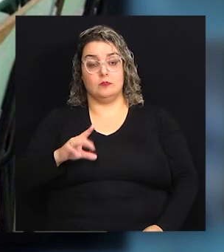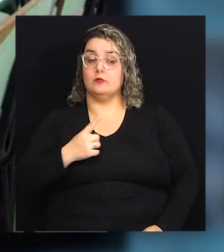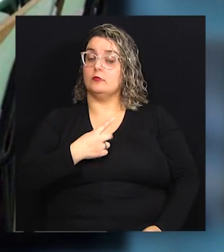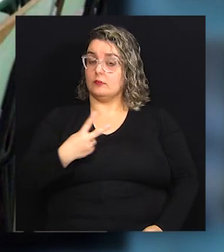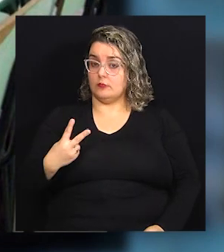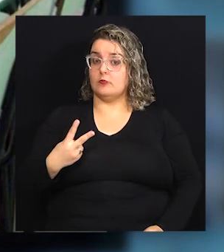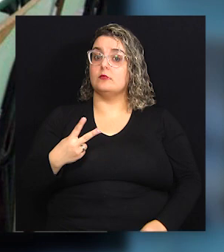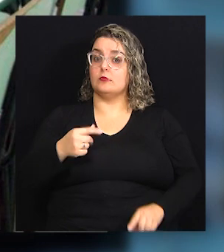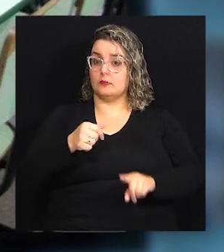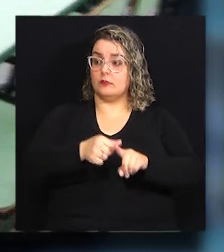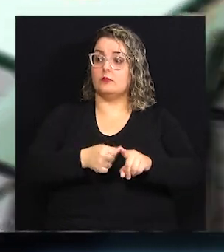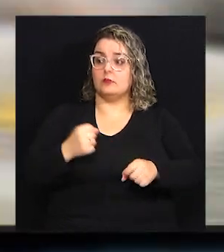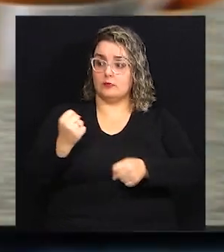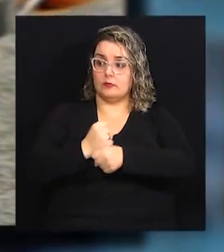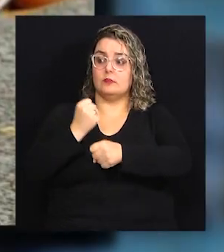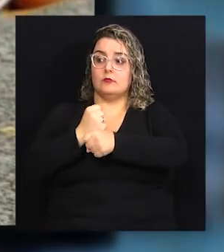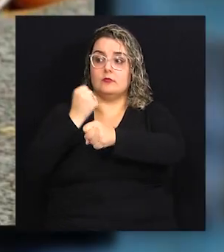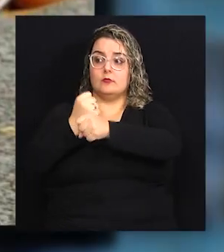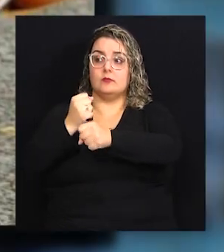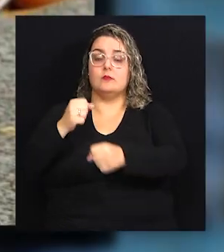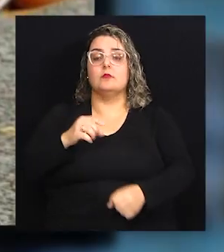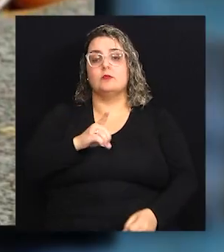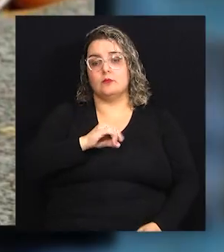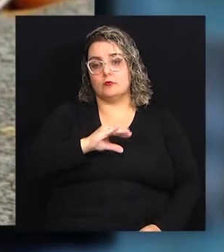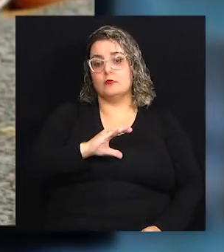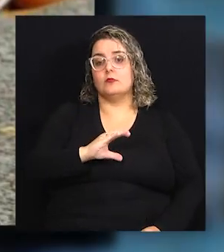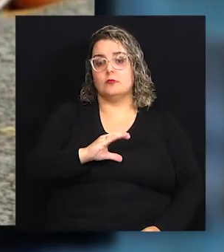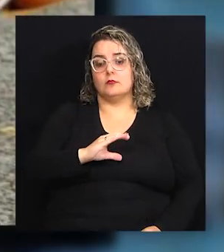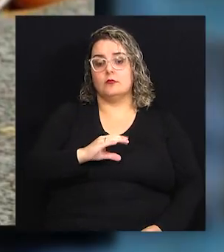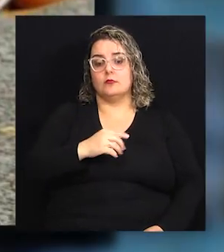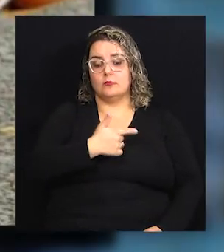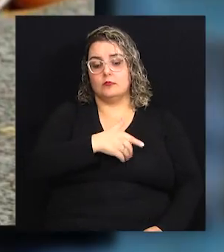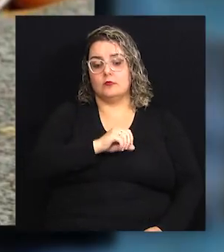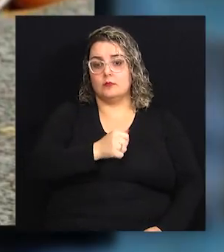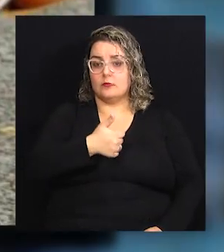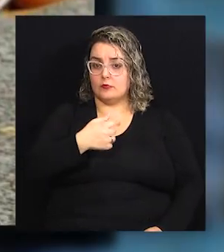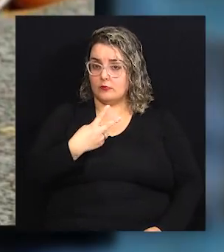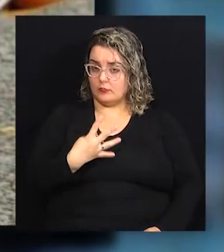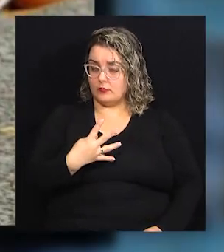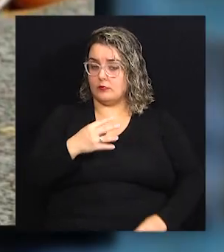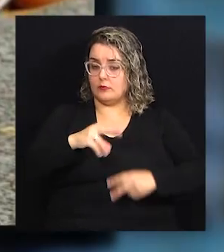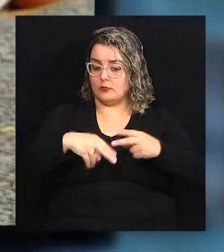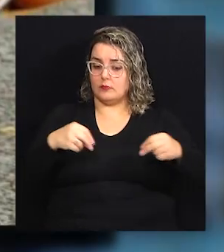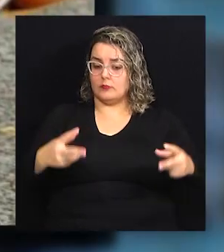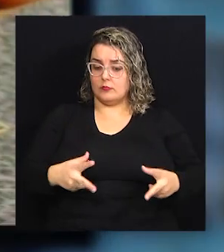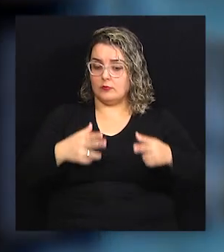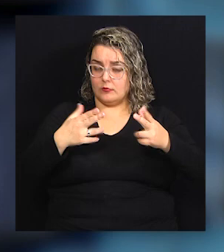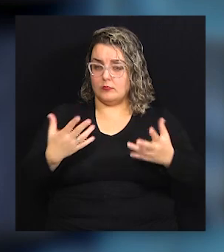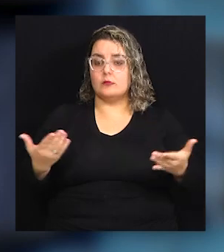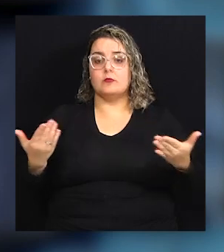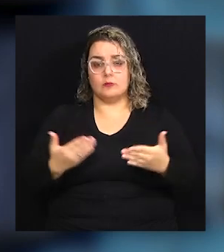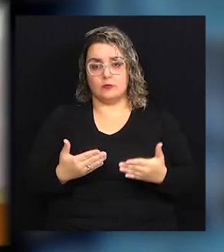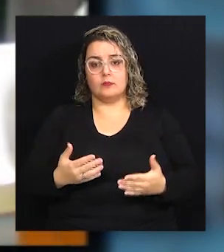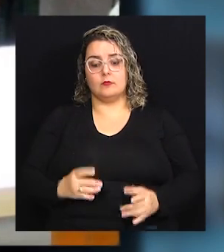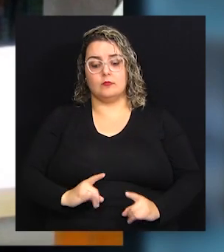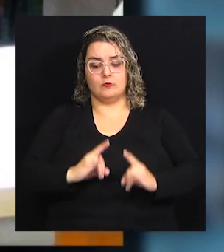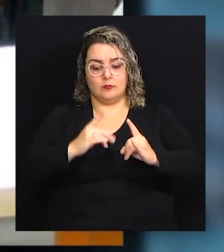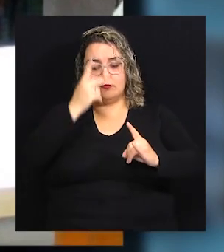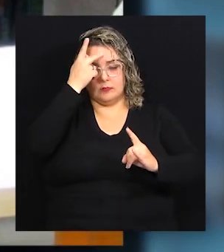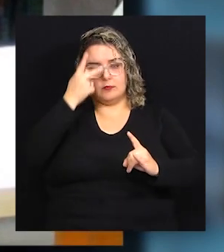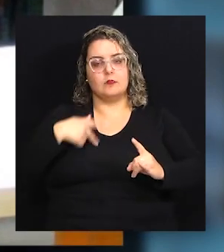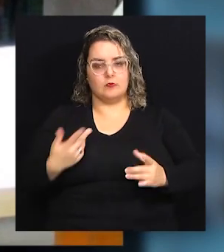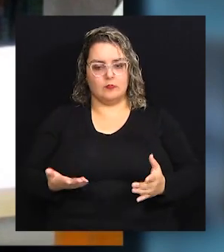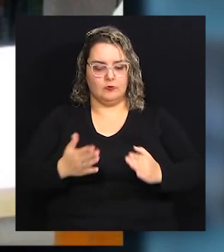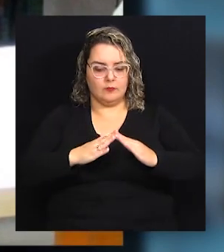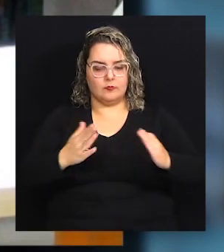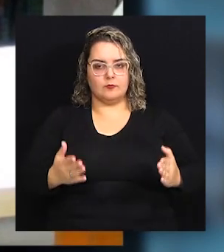de 12 meses para erguer a unidade do DIC, que foi inaugurada em 2014. Então, hoje o prédio é próprio